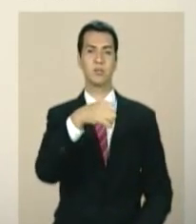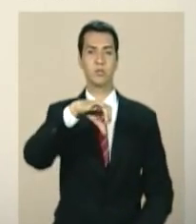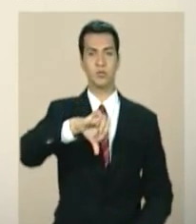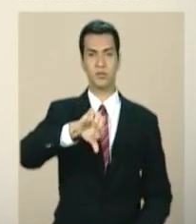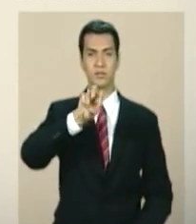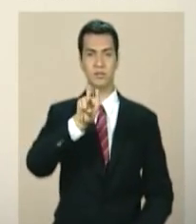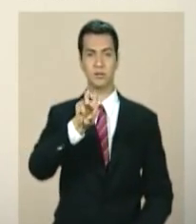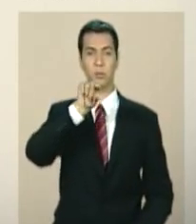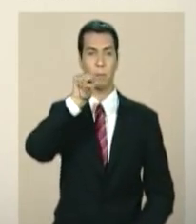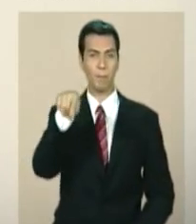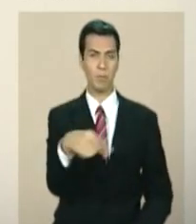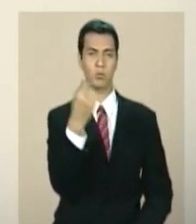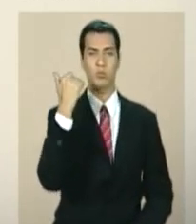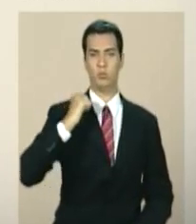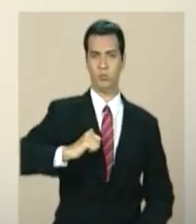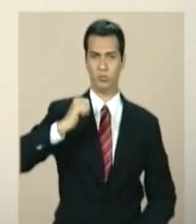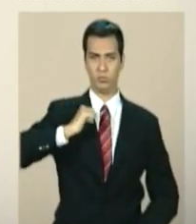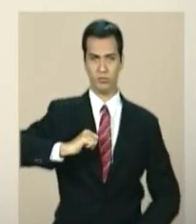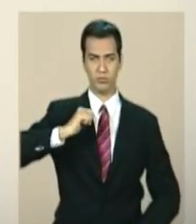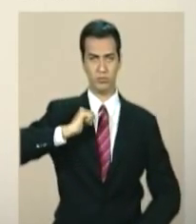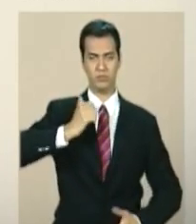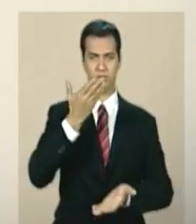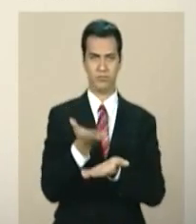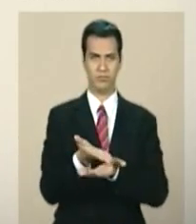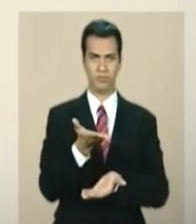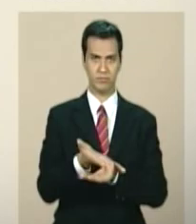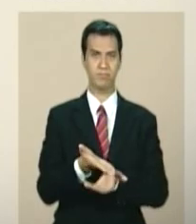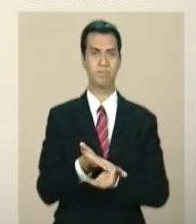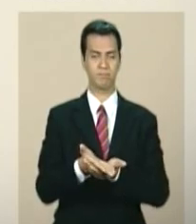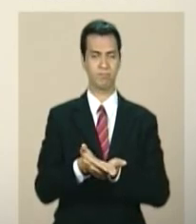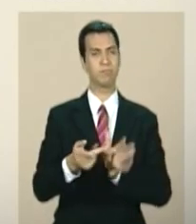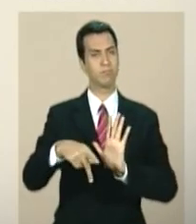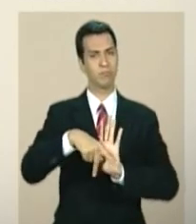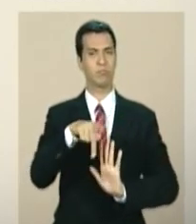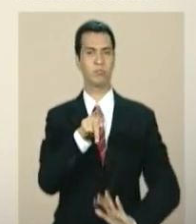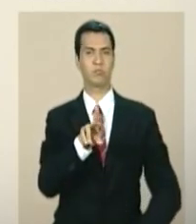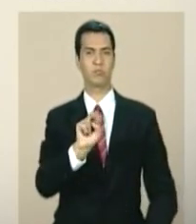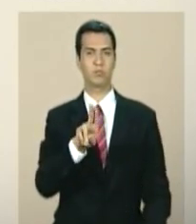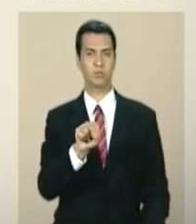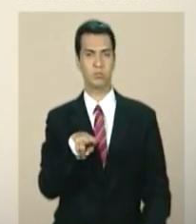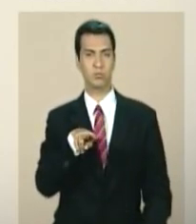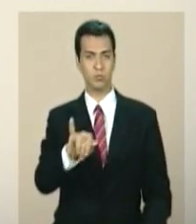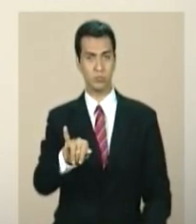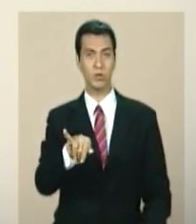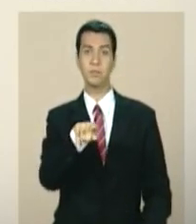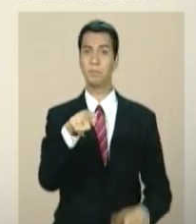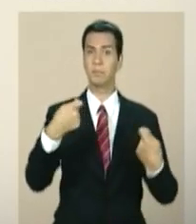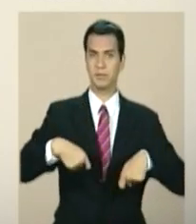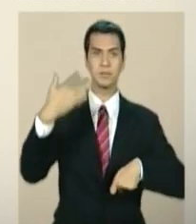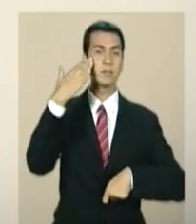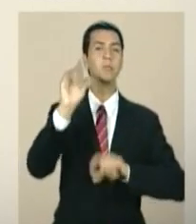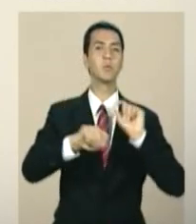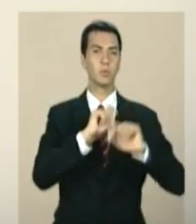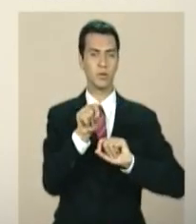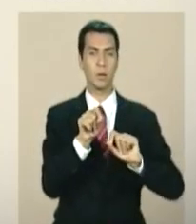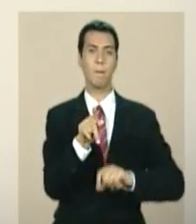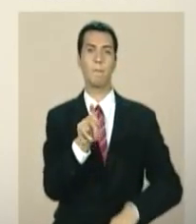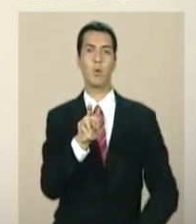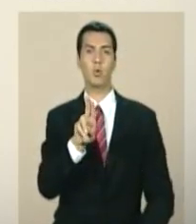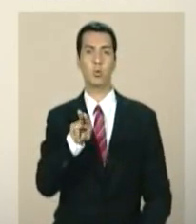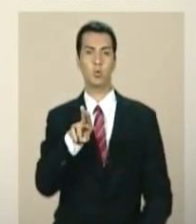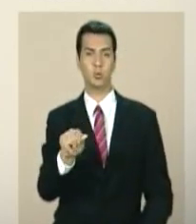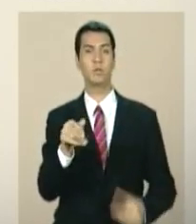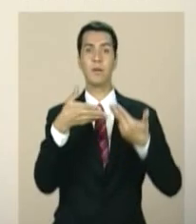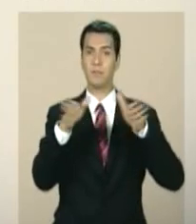195.000 bolsas de estudos é bom saber Luciano que as inscrições para o proni estão abertas até a